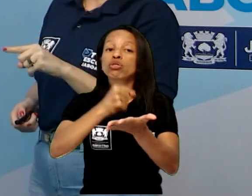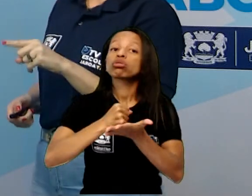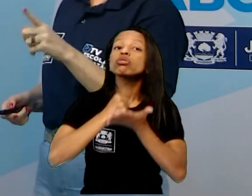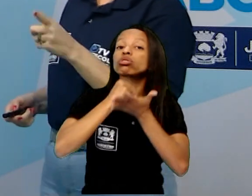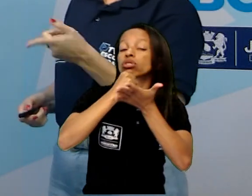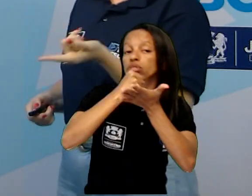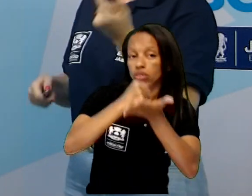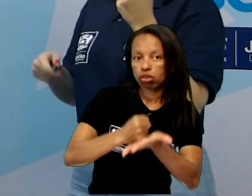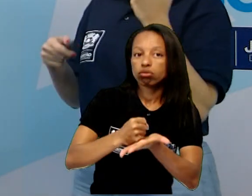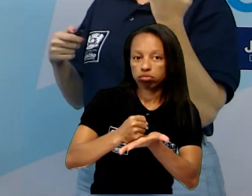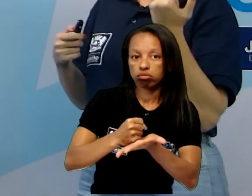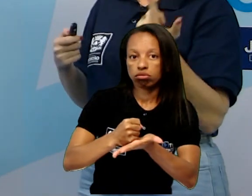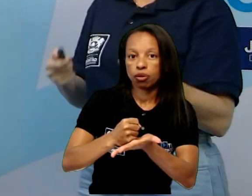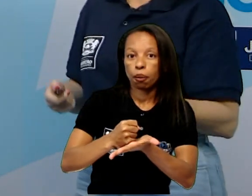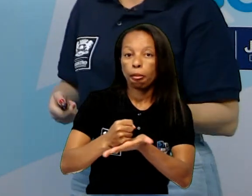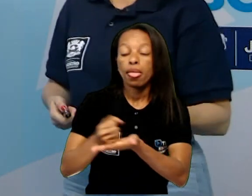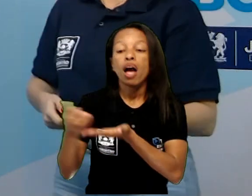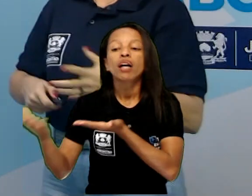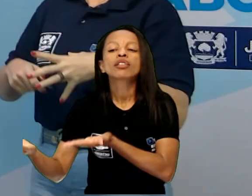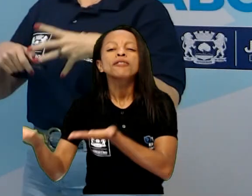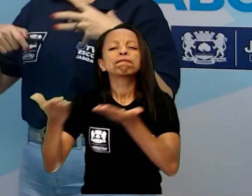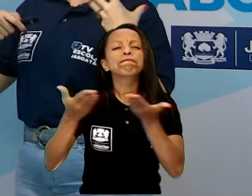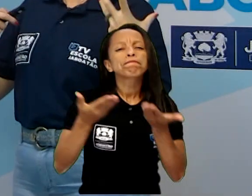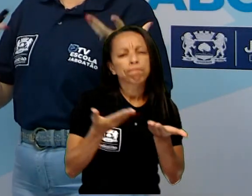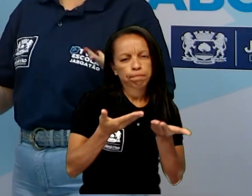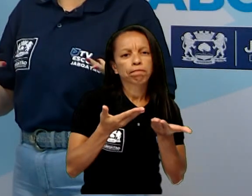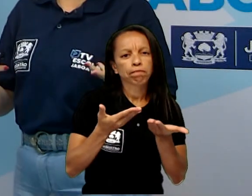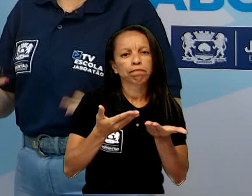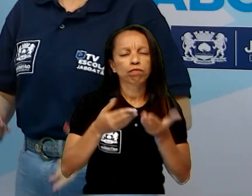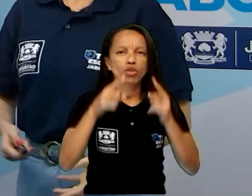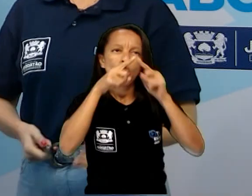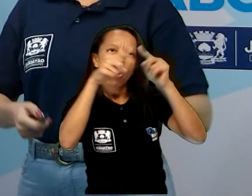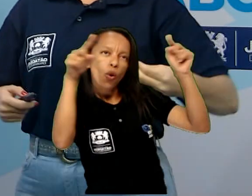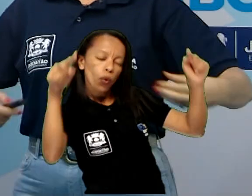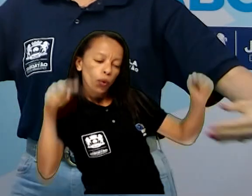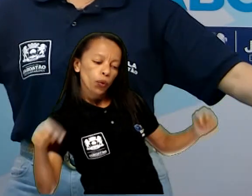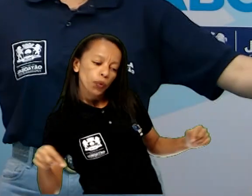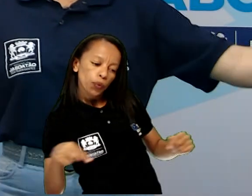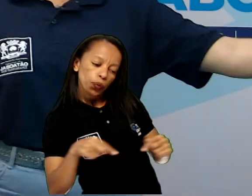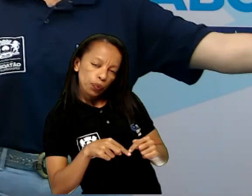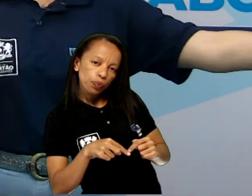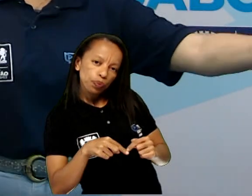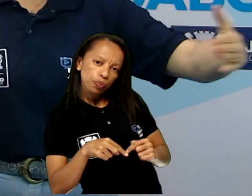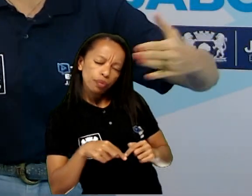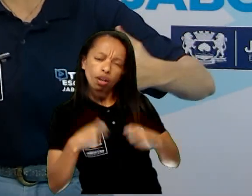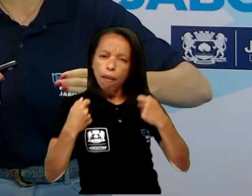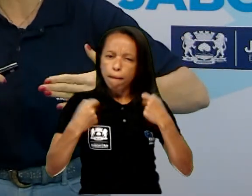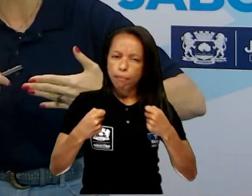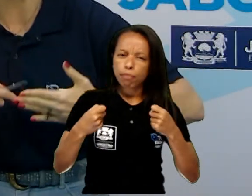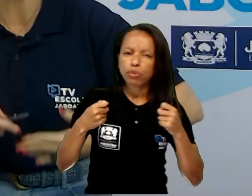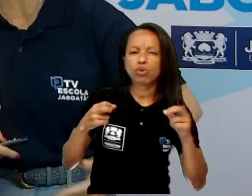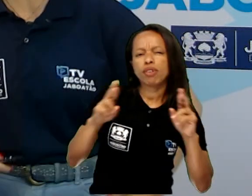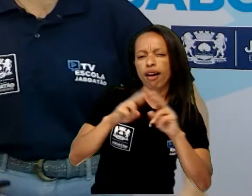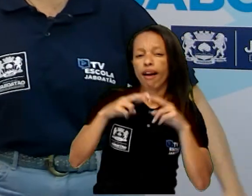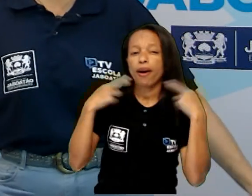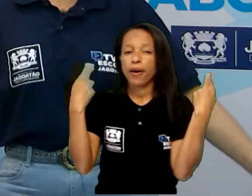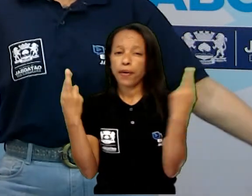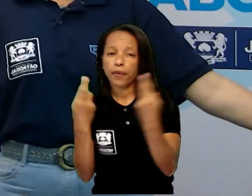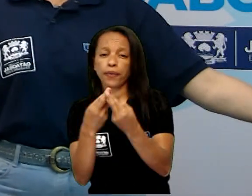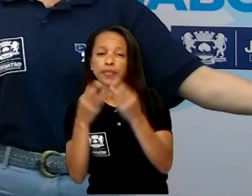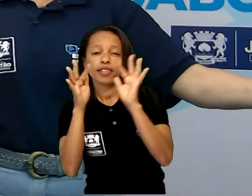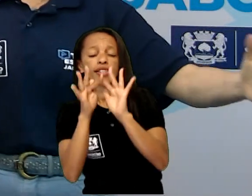tá? E vão trazer exemplos, vão montar um cartaz. Se você puder reunir a galera da família,